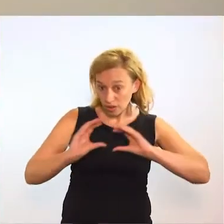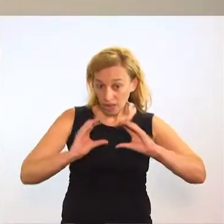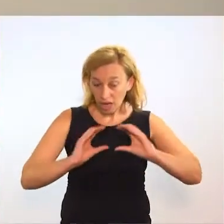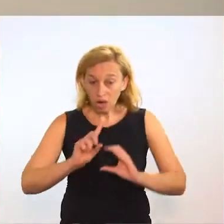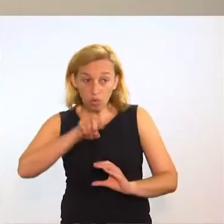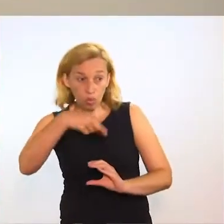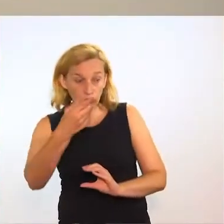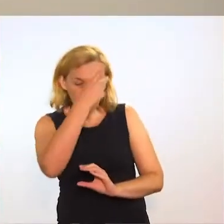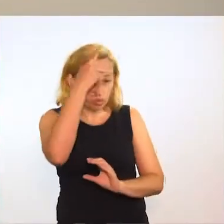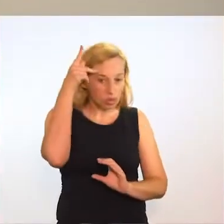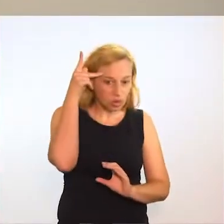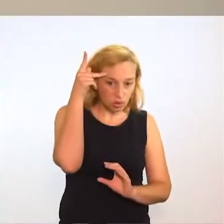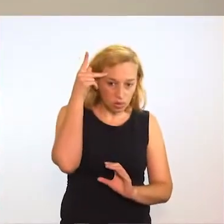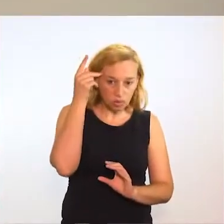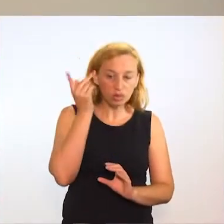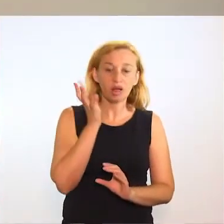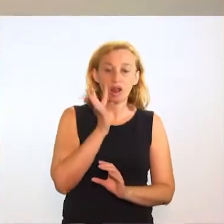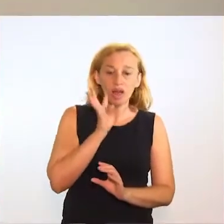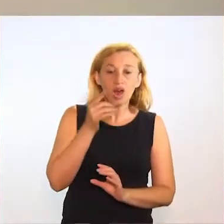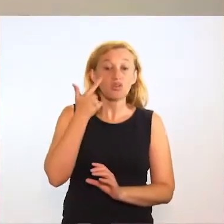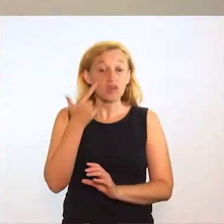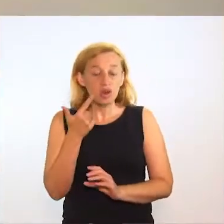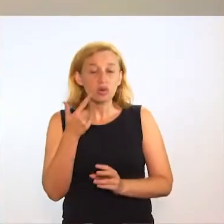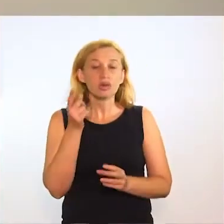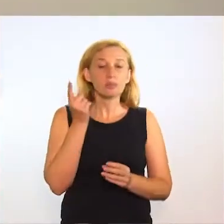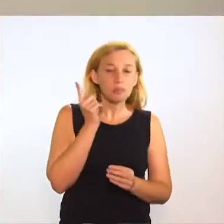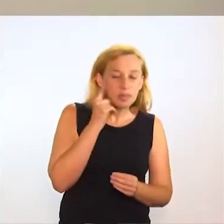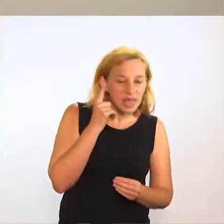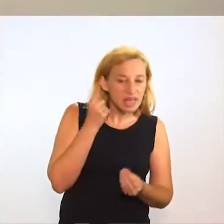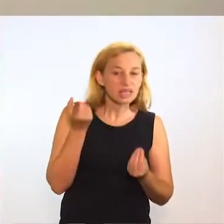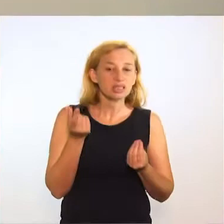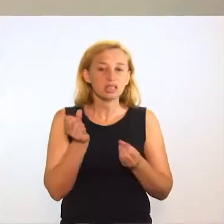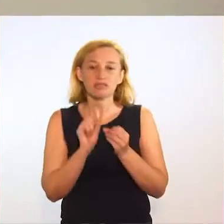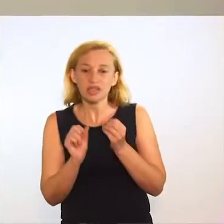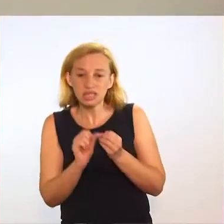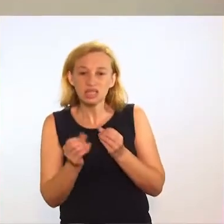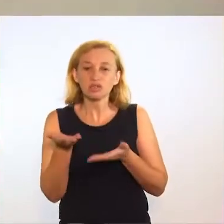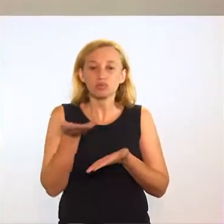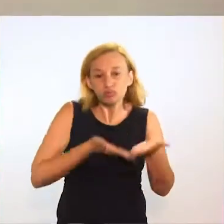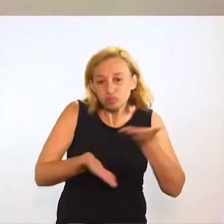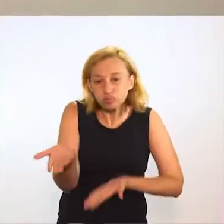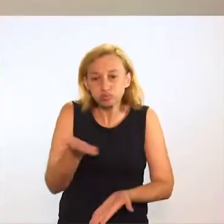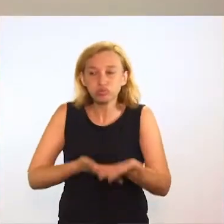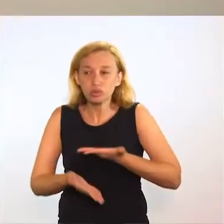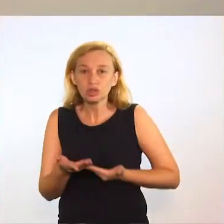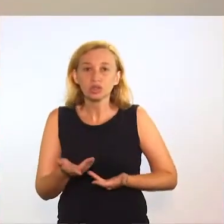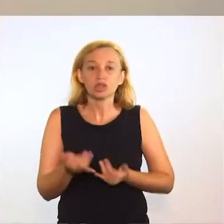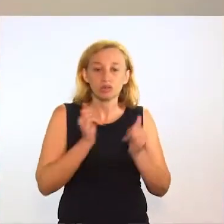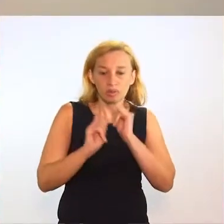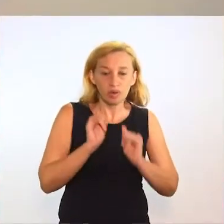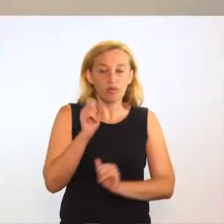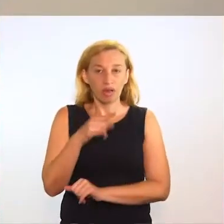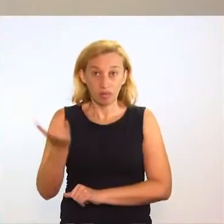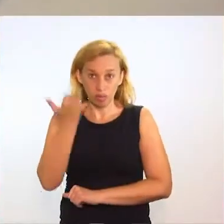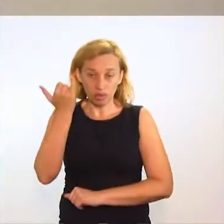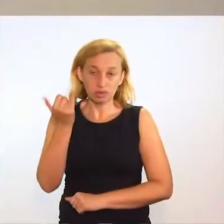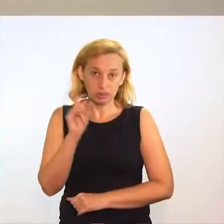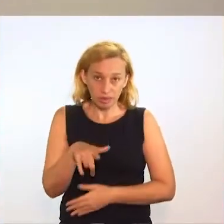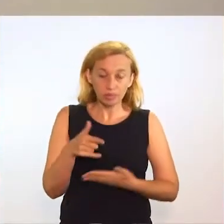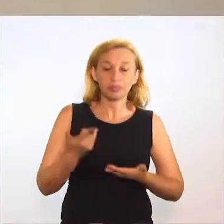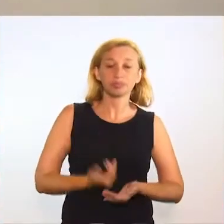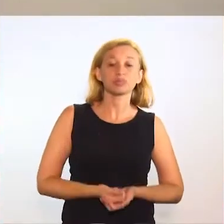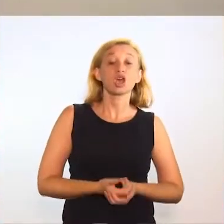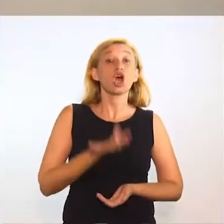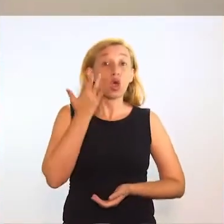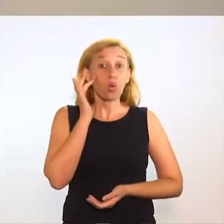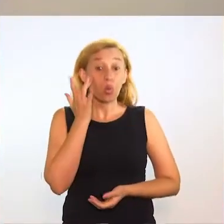gente pudesse se comunicar com outras pessoas, levar o que a gente pensa, o que a gente está fazendo, para despertar talvez no outro algo que é